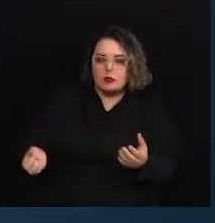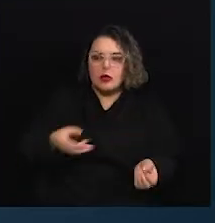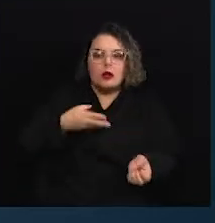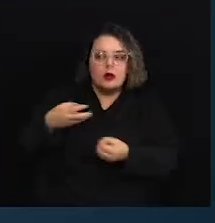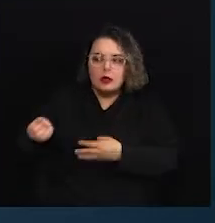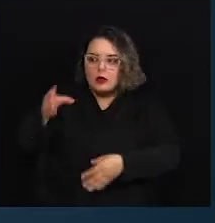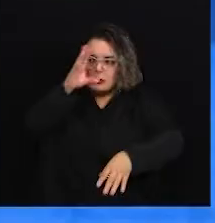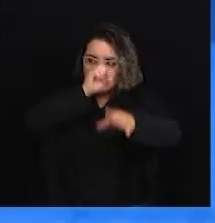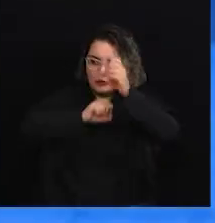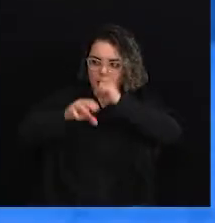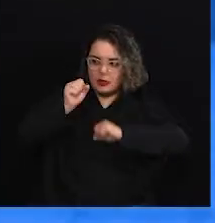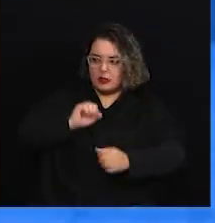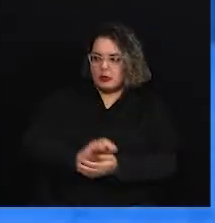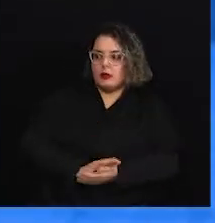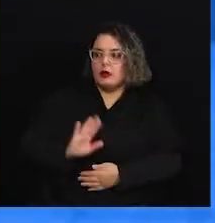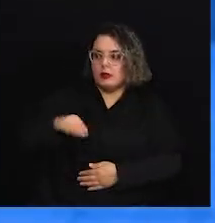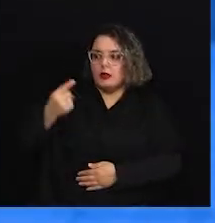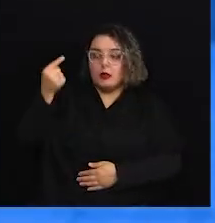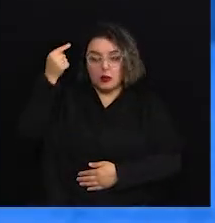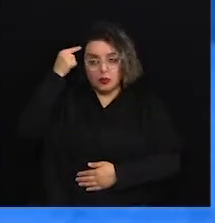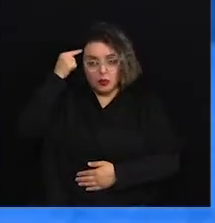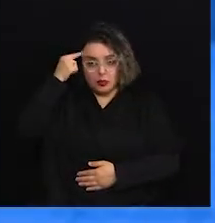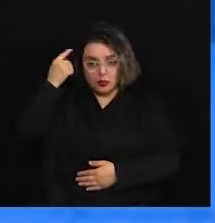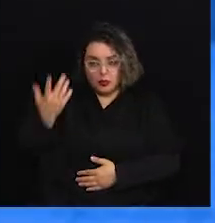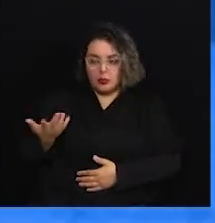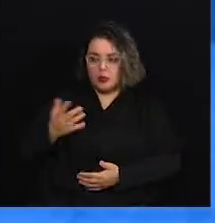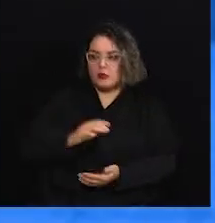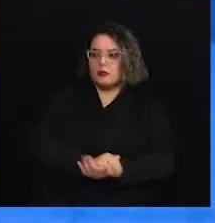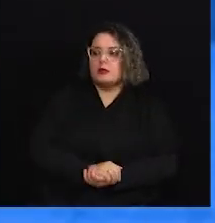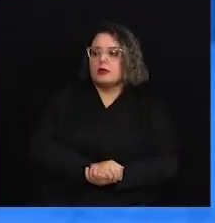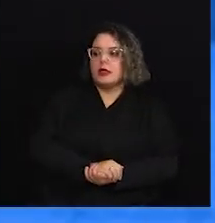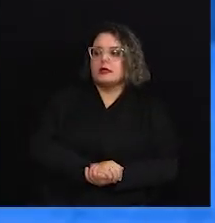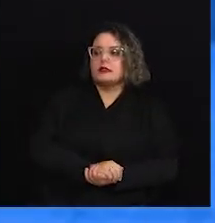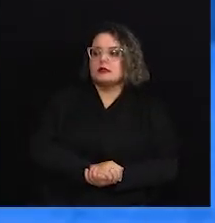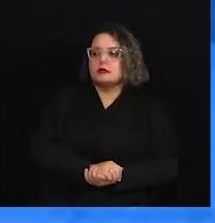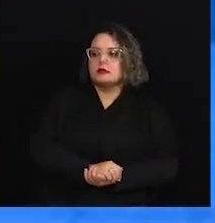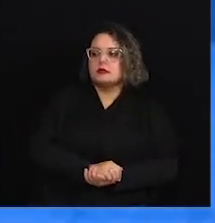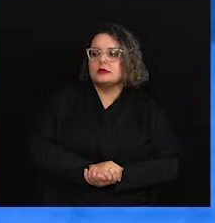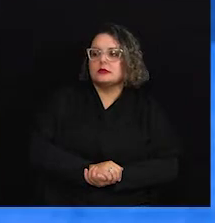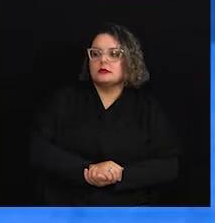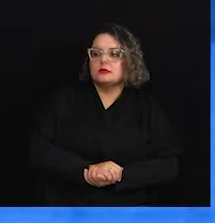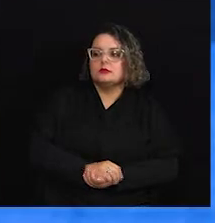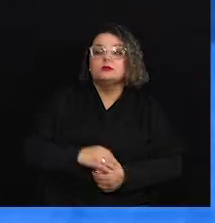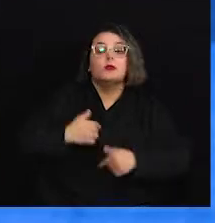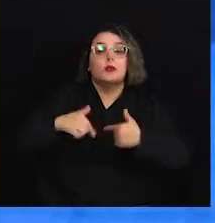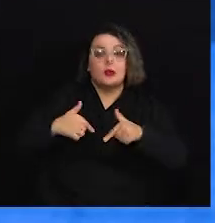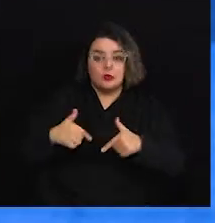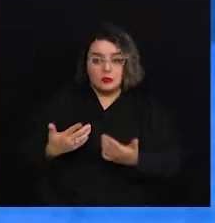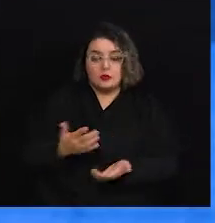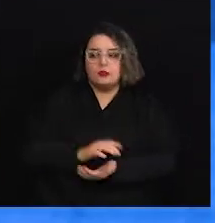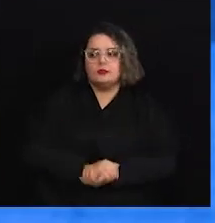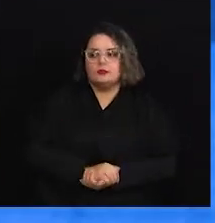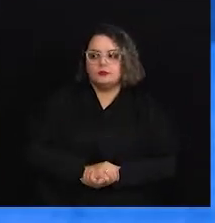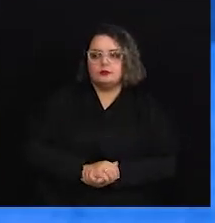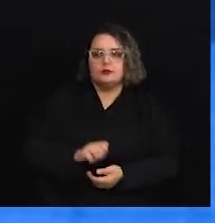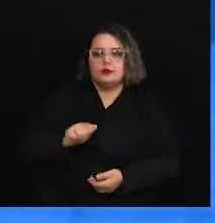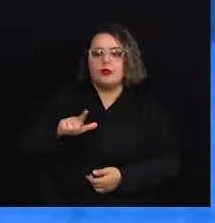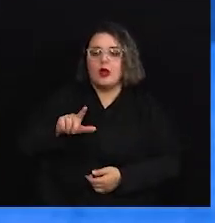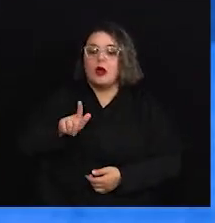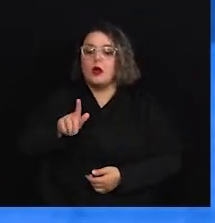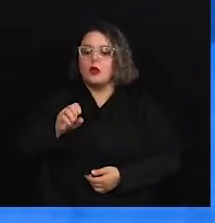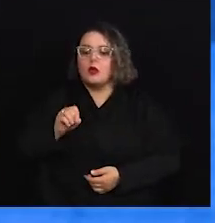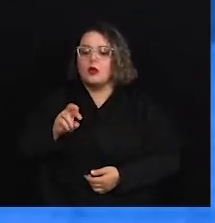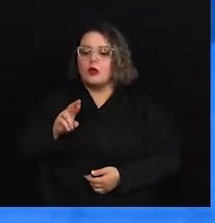inovação. Quando a gente pensa aí num trabalho, né, por meio de